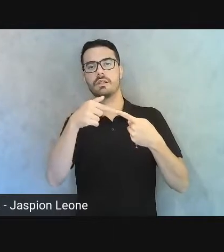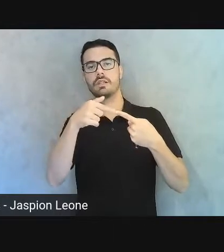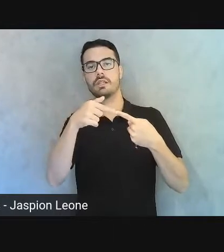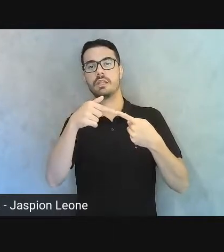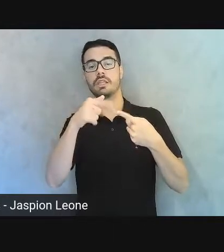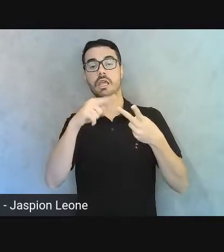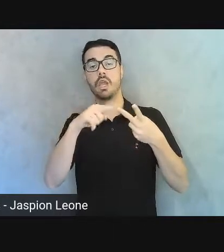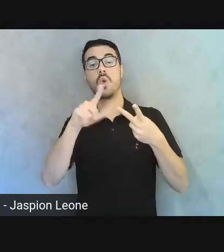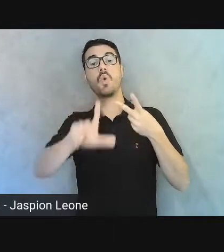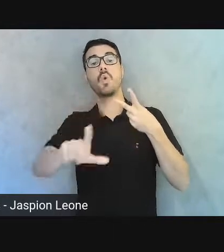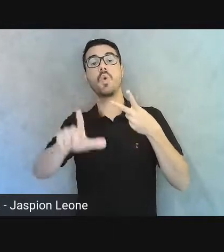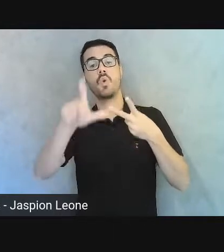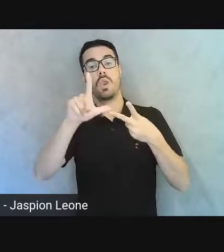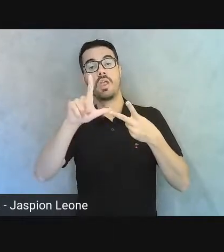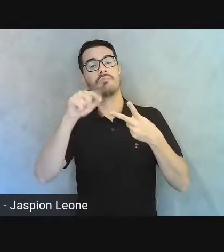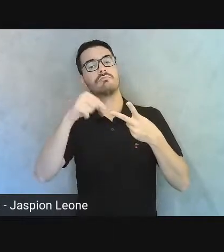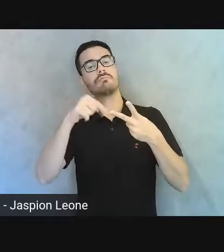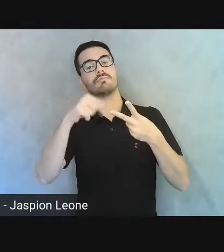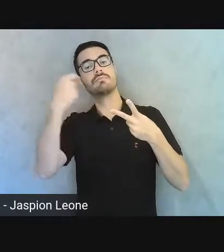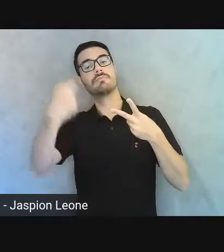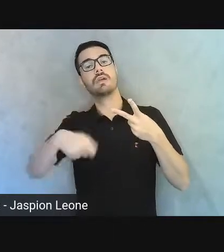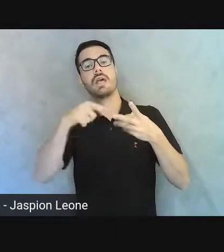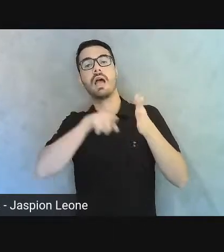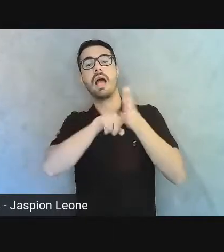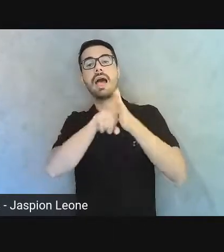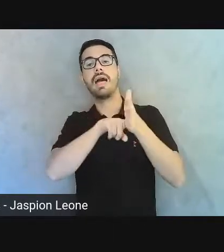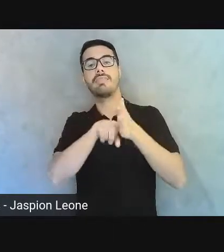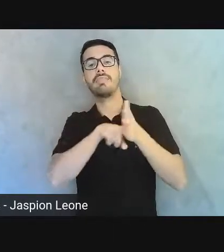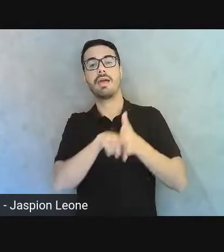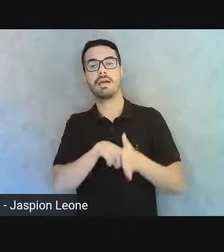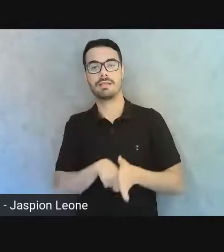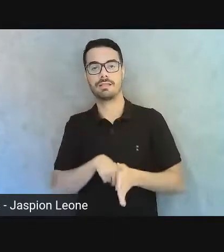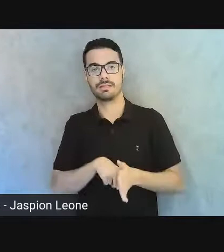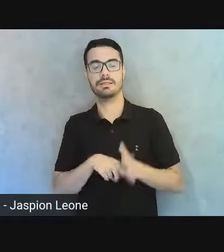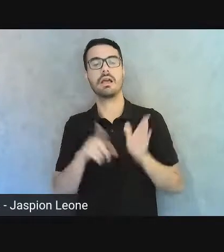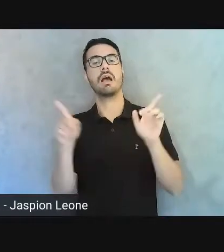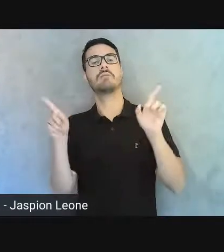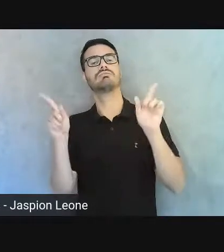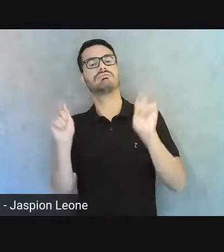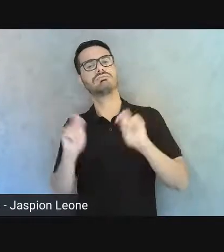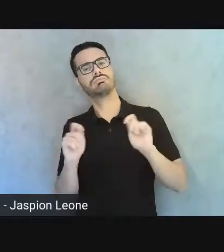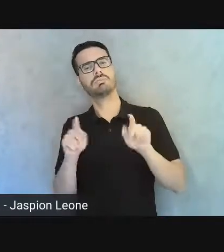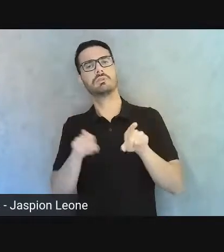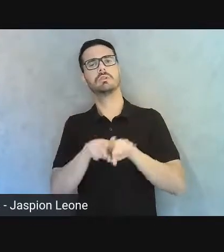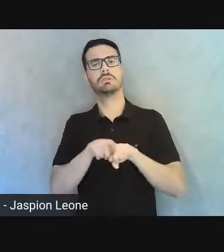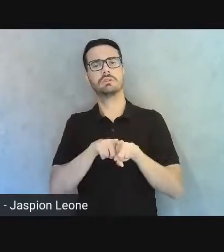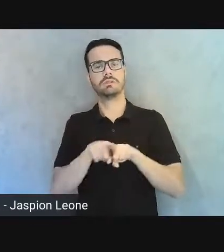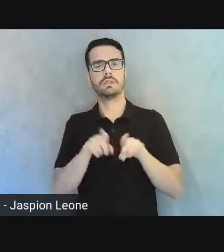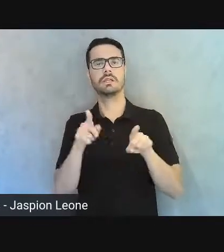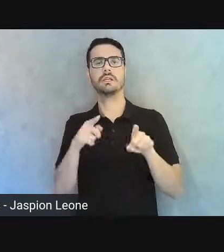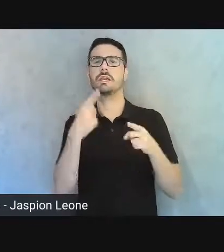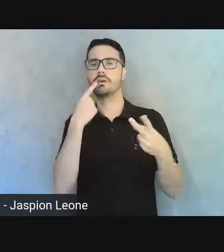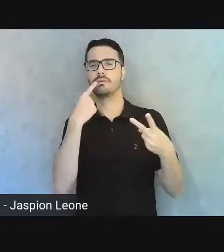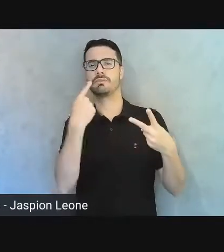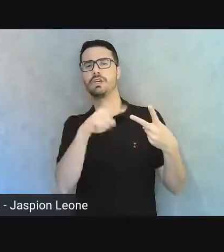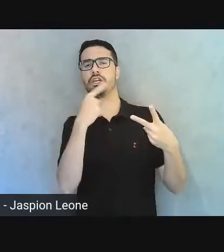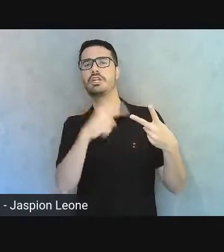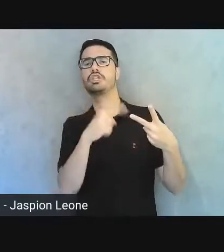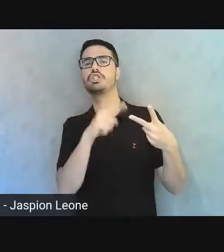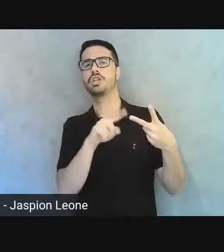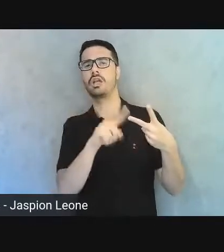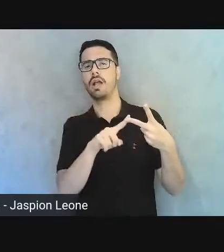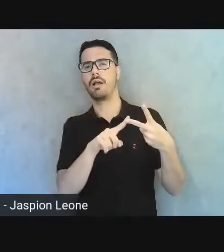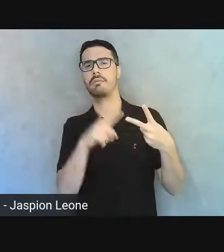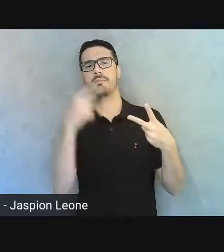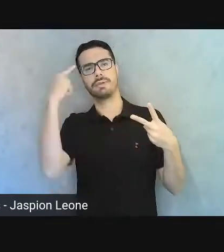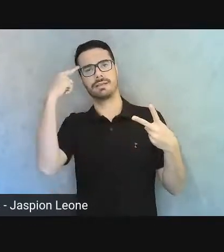Legislativo teria, em tese, plenas condições para exercer a crítica legislativa, pensando agora em